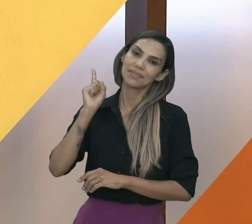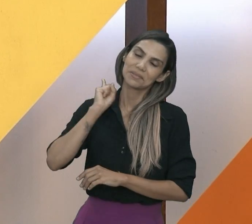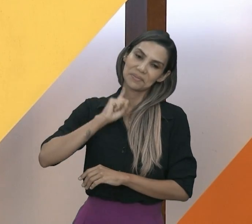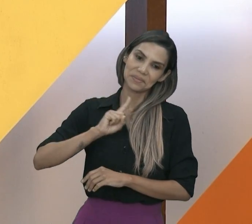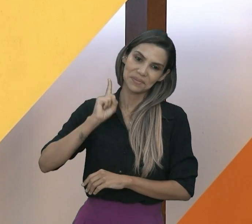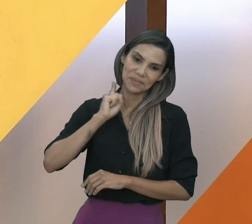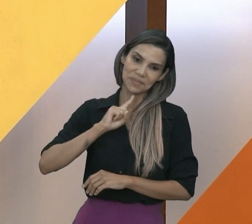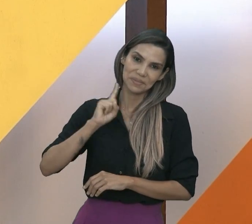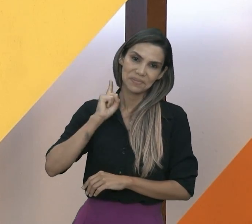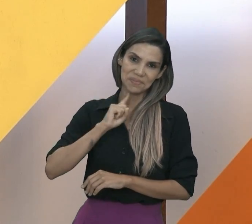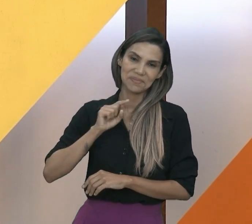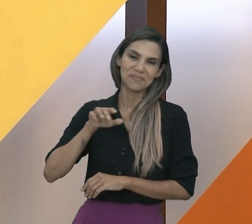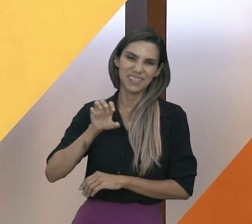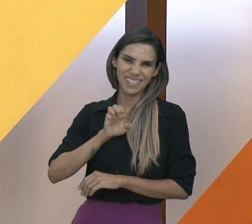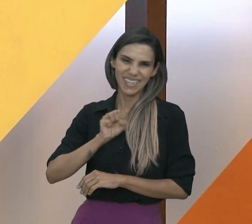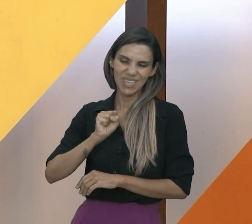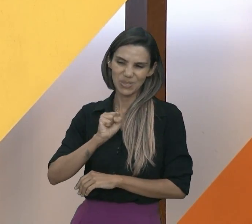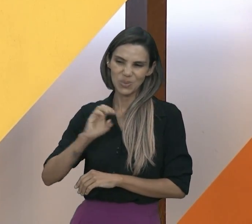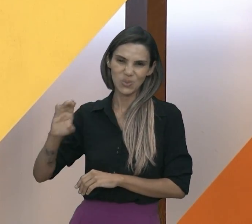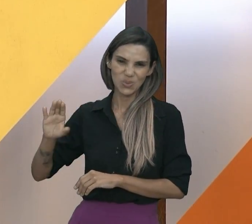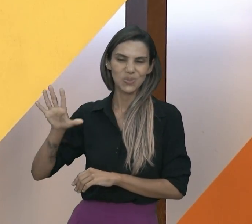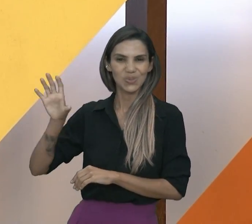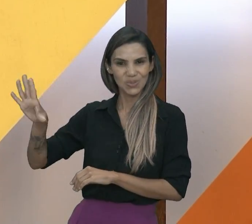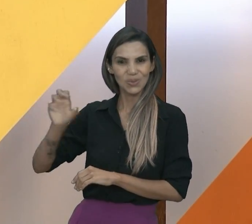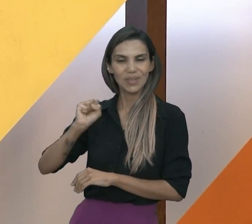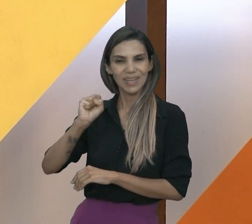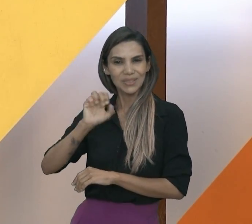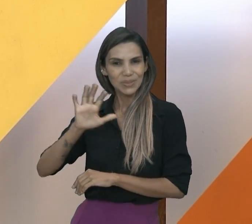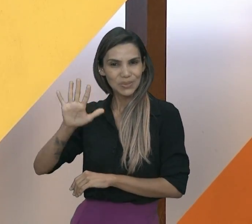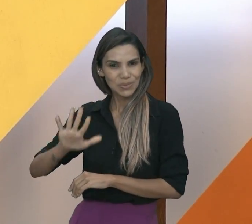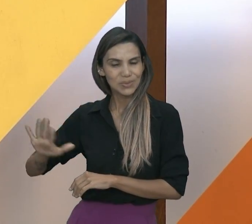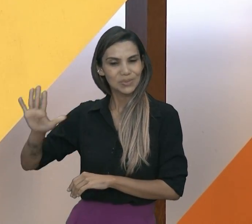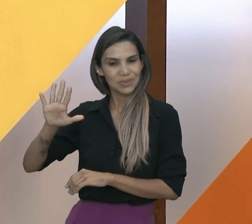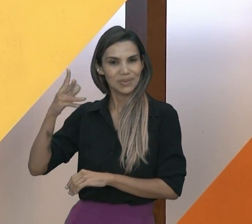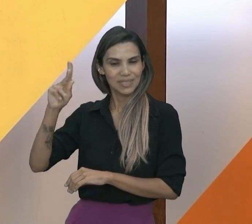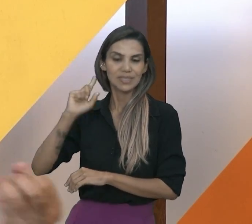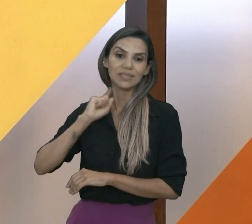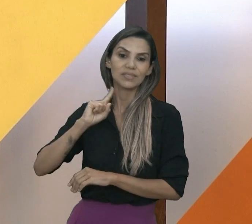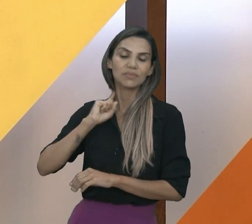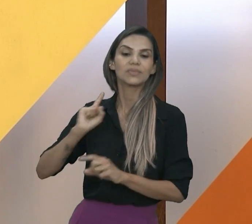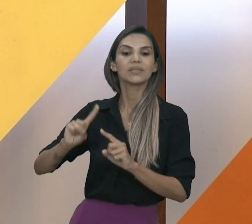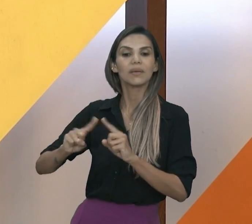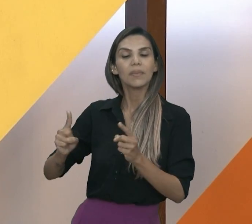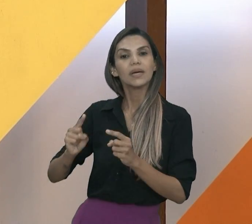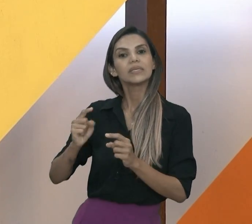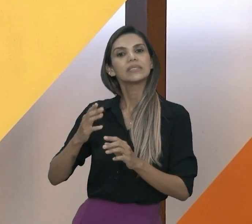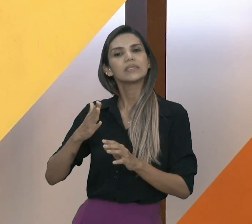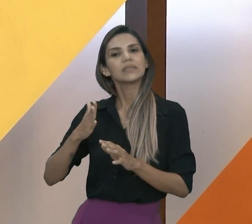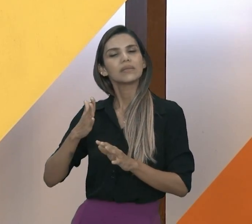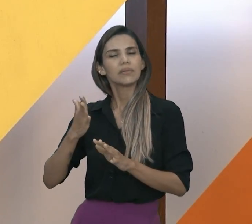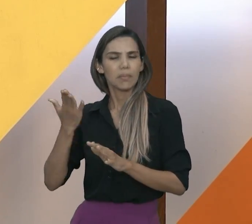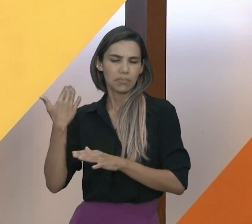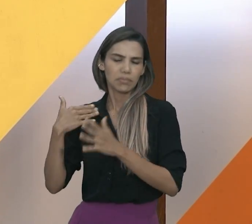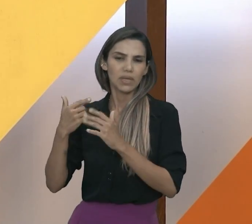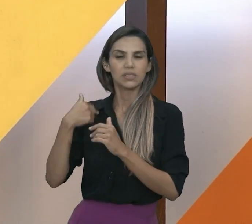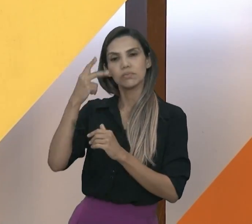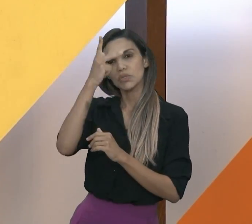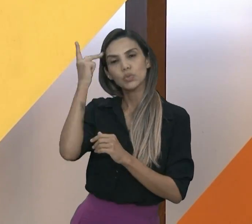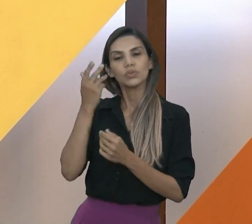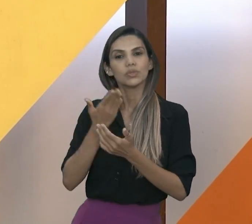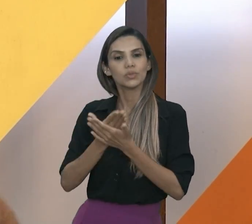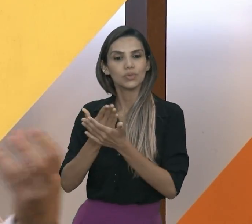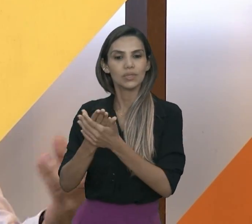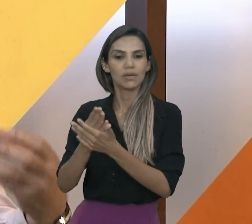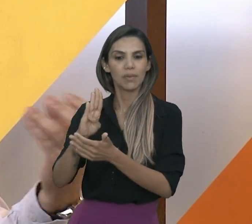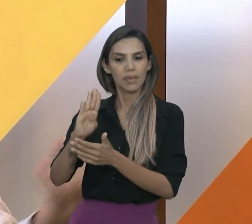Do sudoeste de Minas Gerais, mas a minha região, as pessoas ou iam para Belo Horizonte ou iam para São